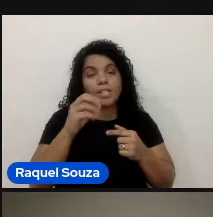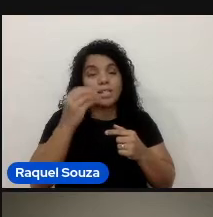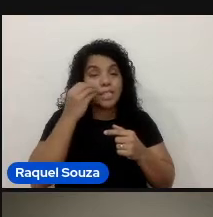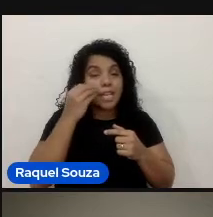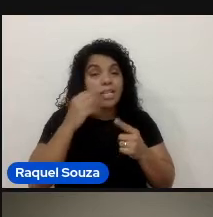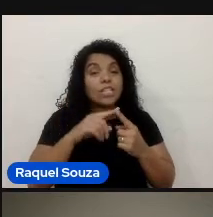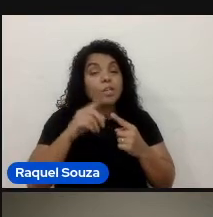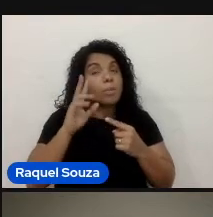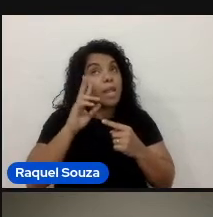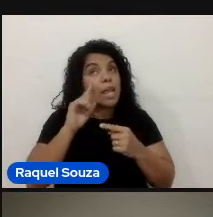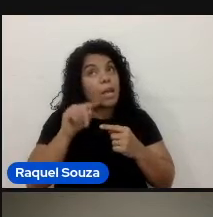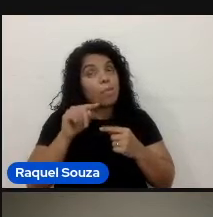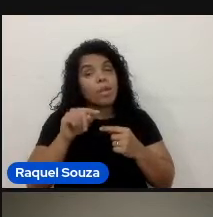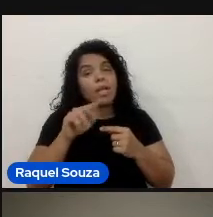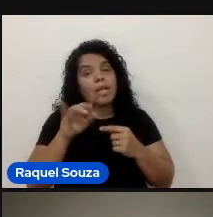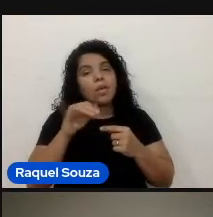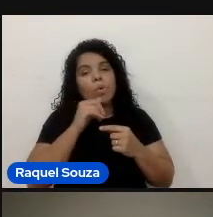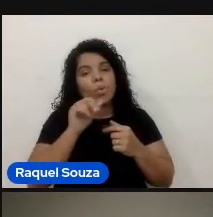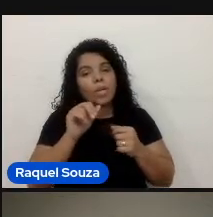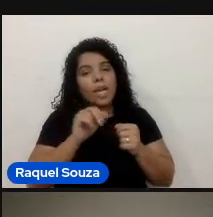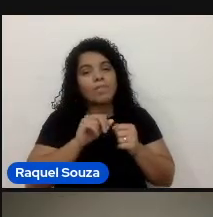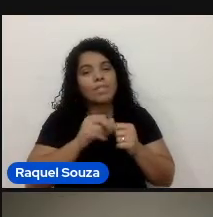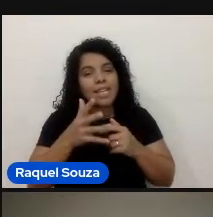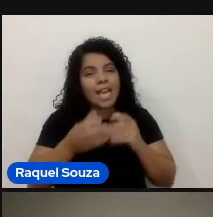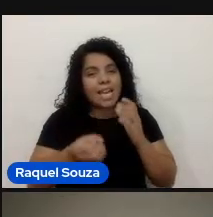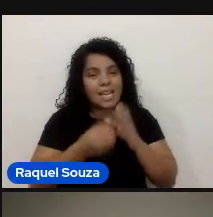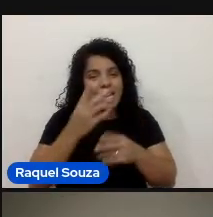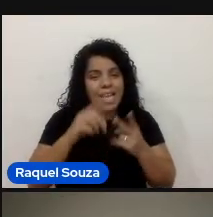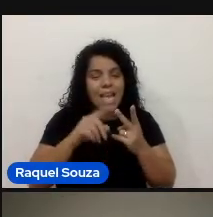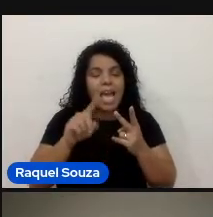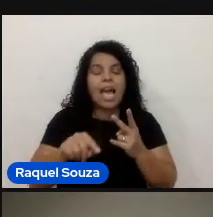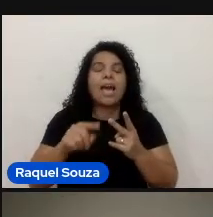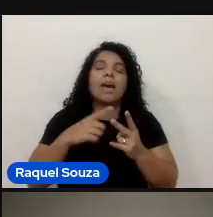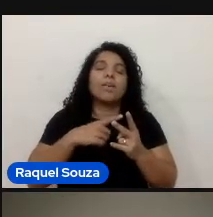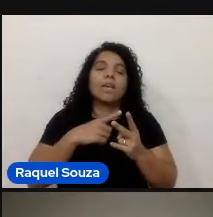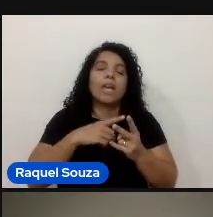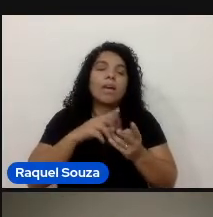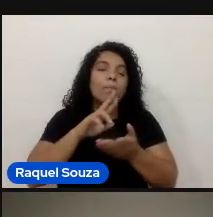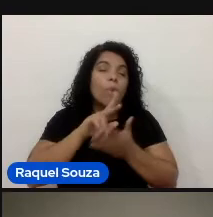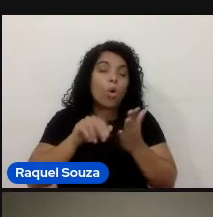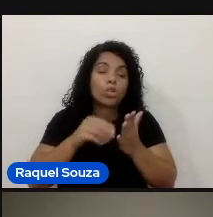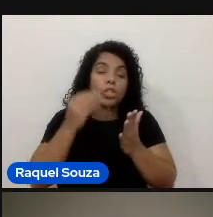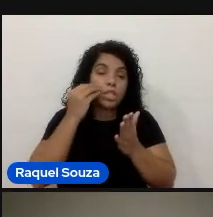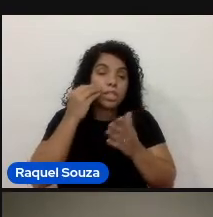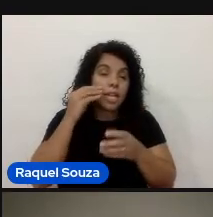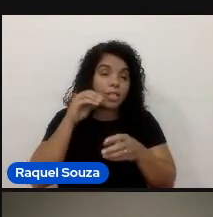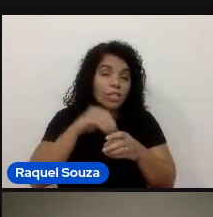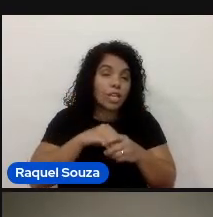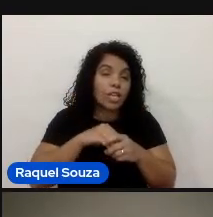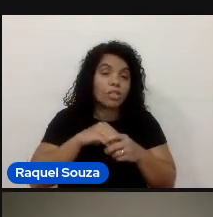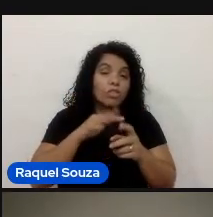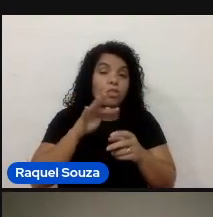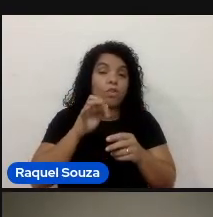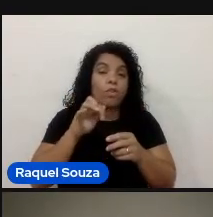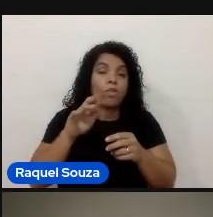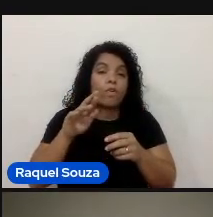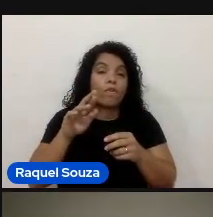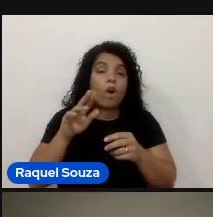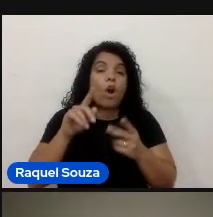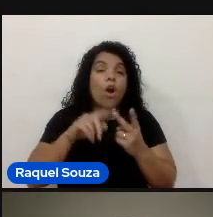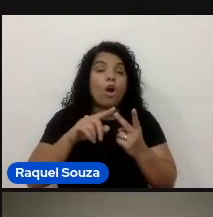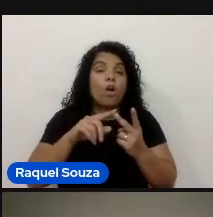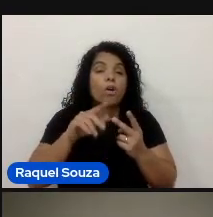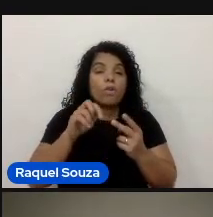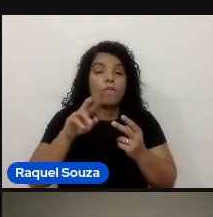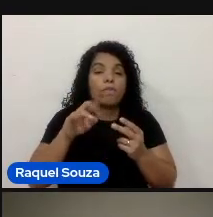sentido. Você quer criar um monte de teste dentro de um for loop, você cria, não tem problema.